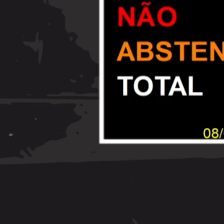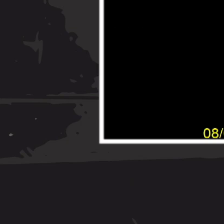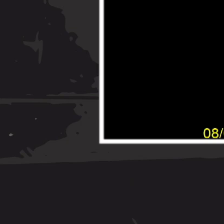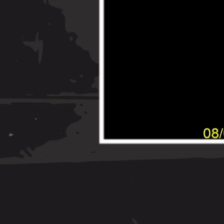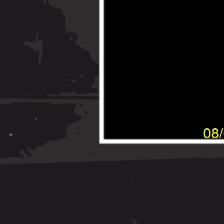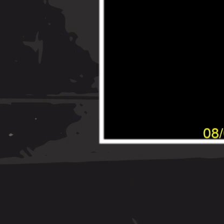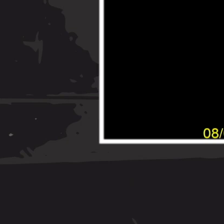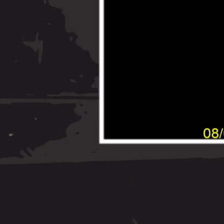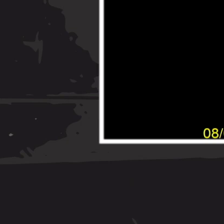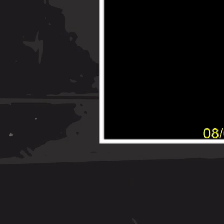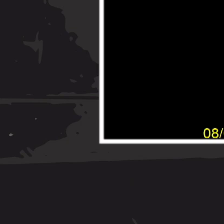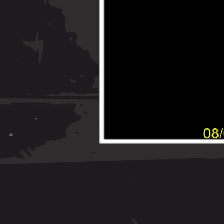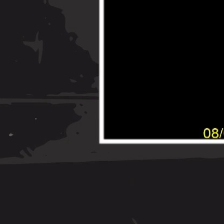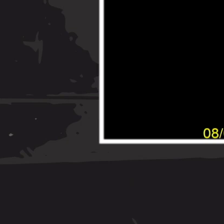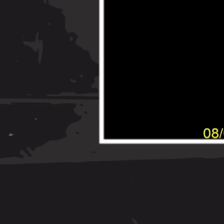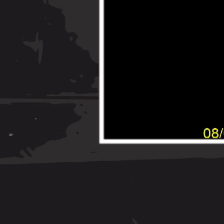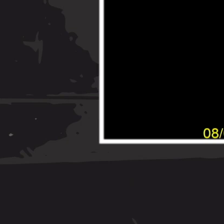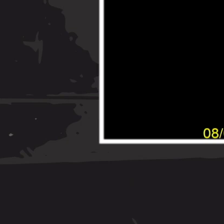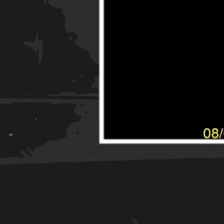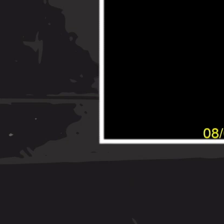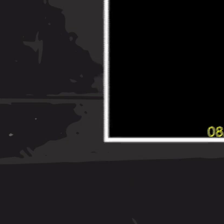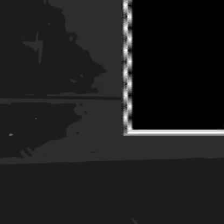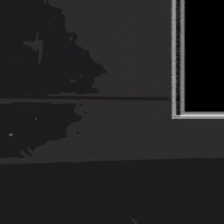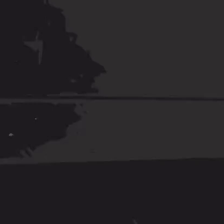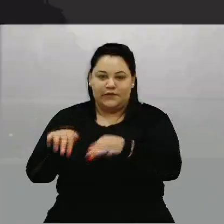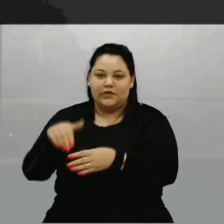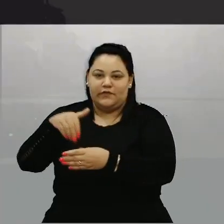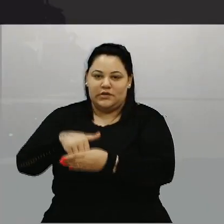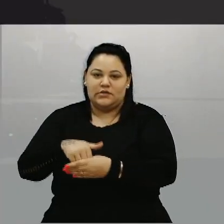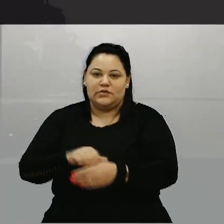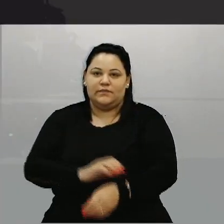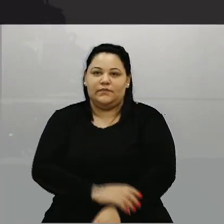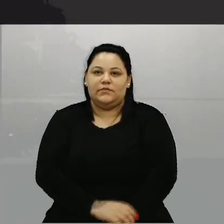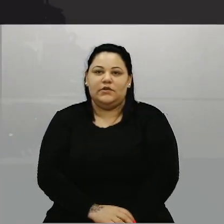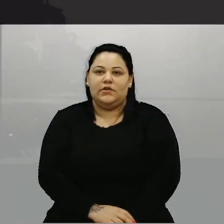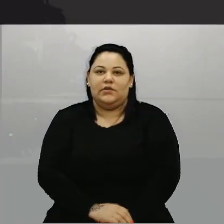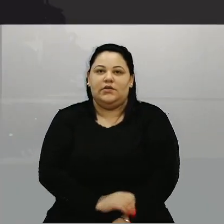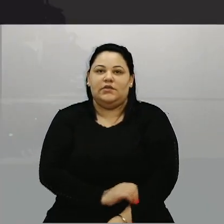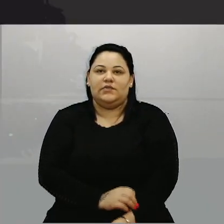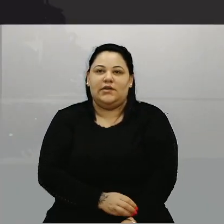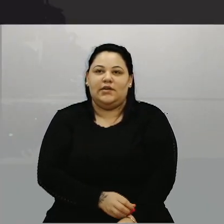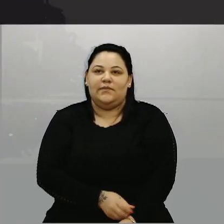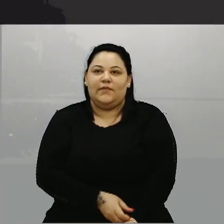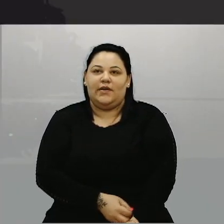Encerrado o registro dos votos, encerrada a votação.